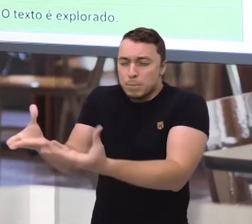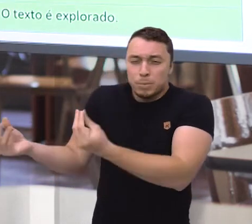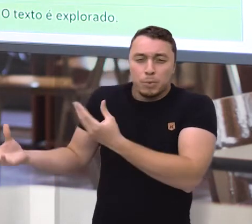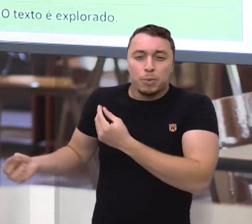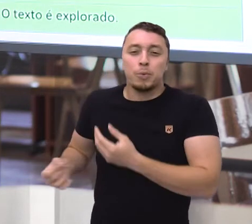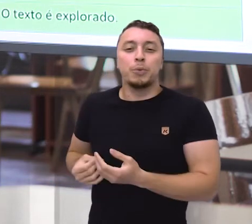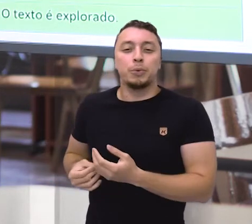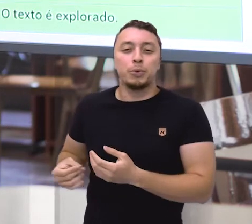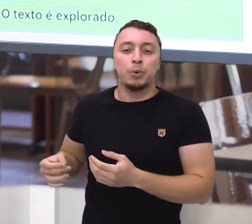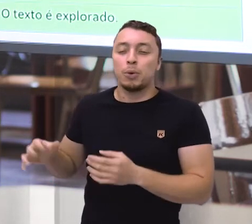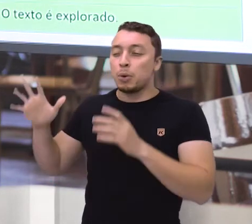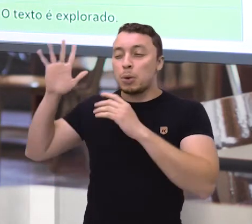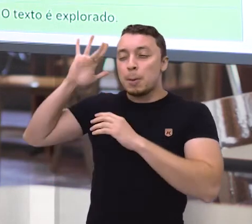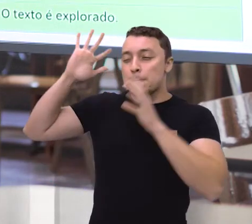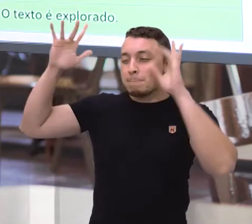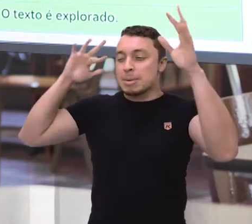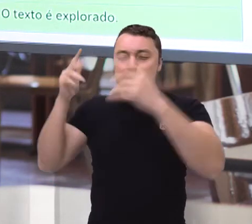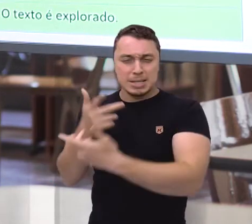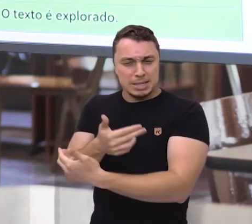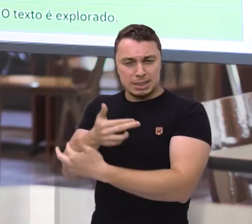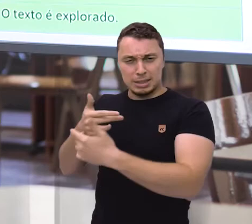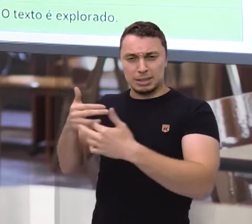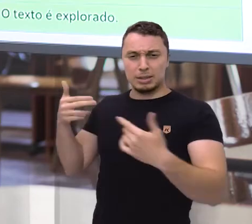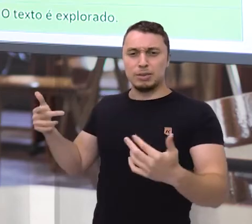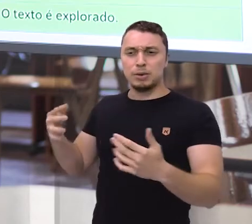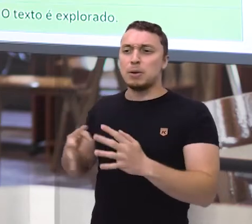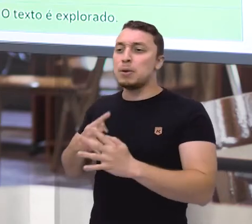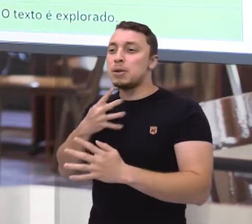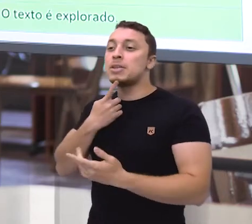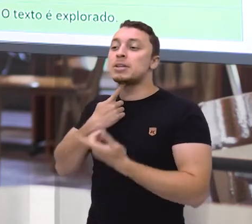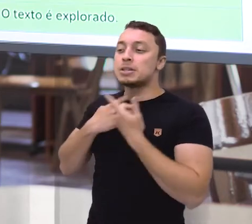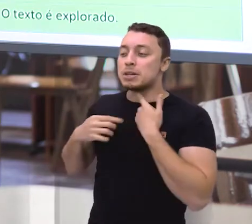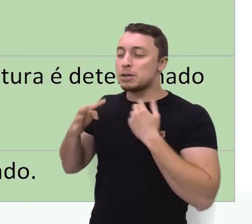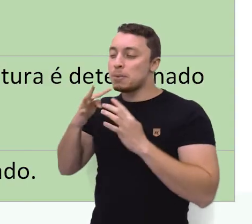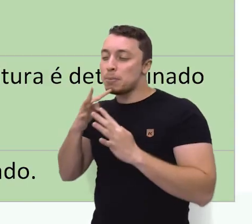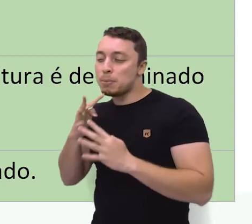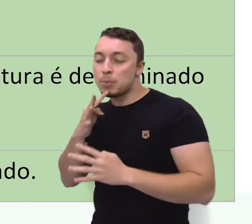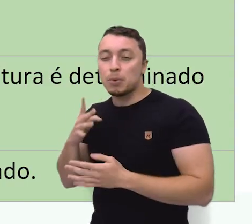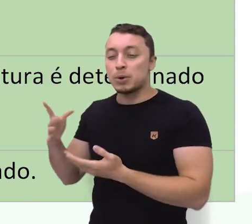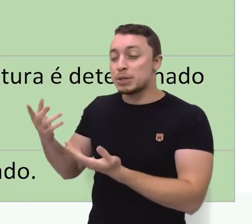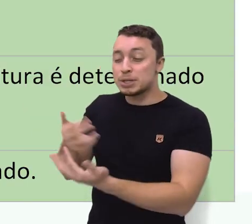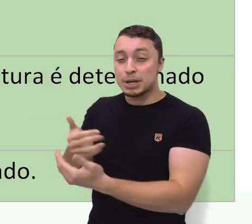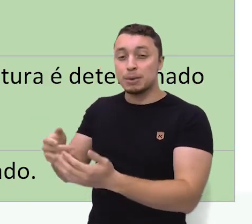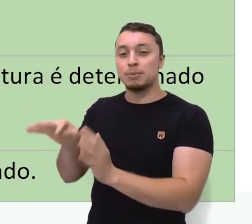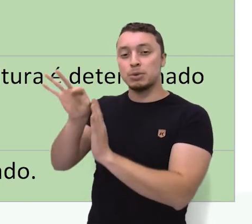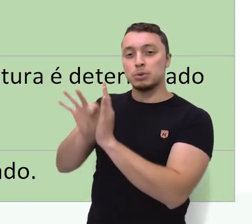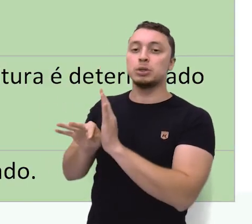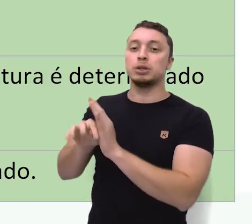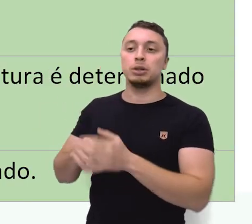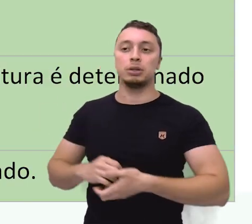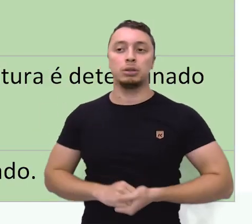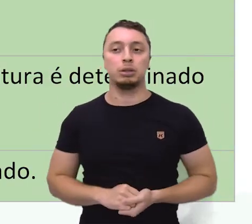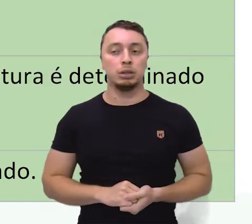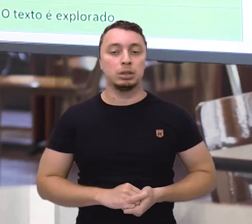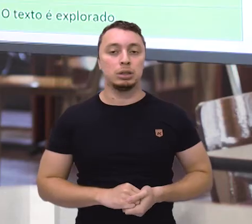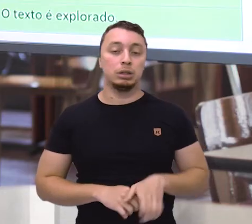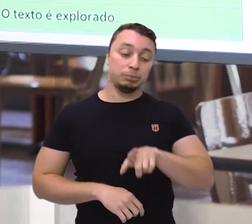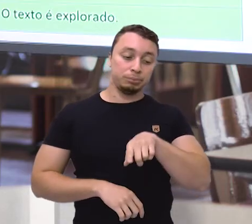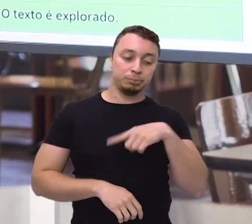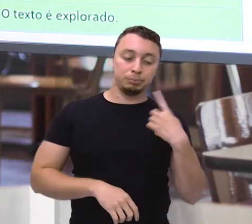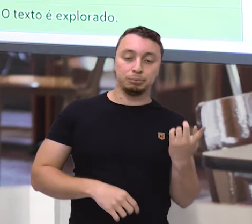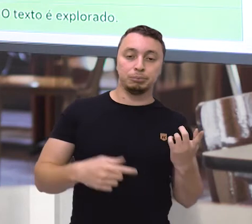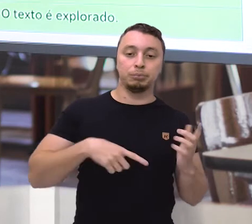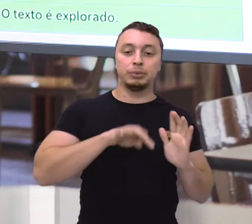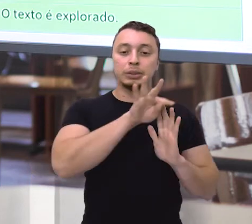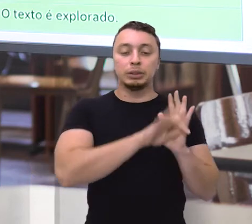que você pode estar buscando conhecimento no seu texto E o livro tradicional, ele vem limitado na página. Observe